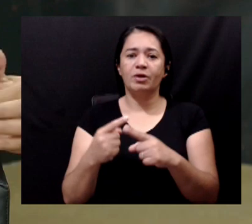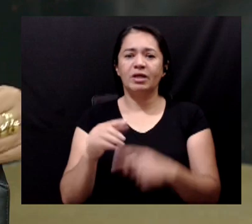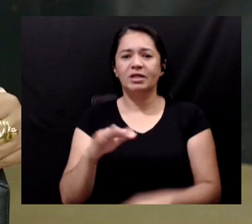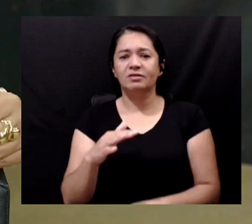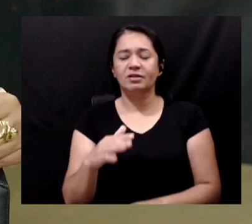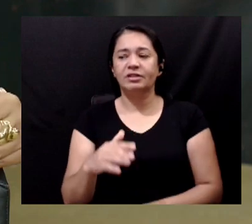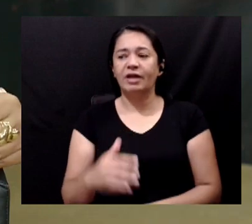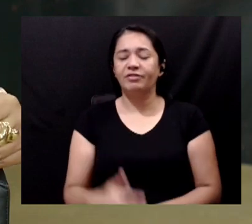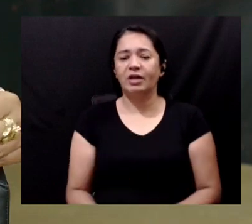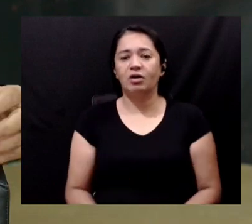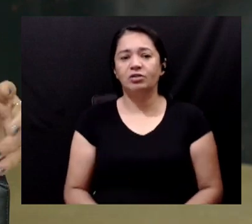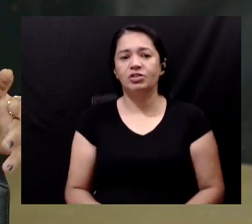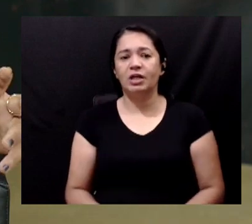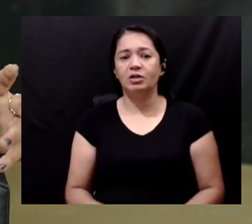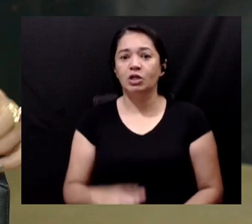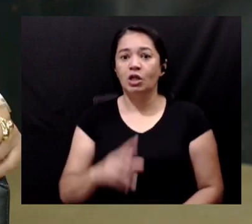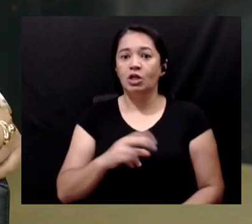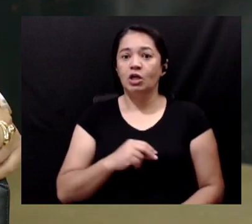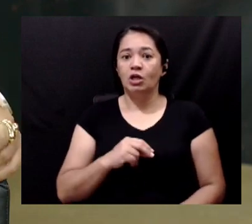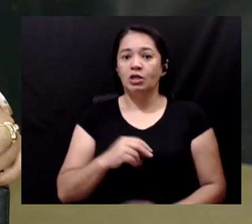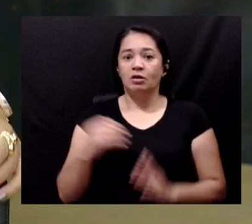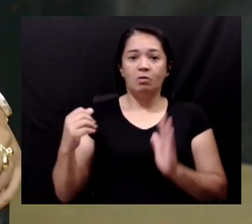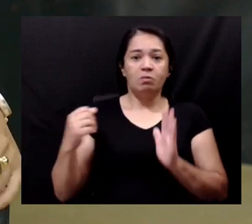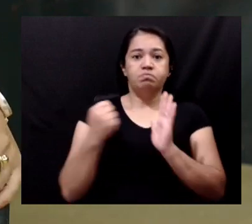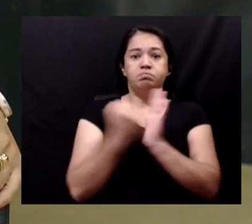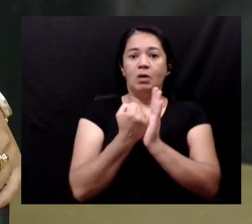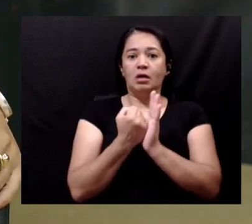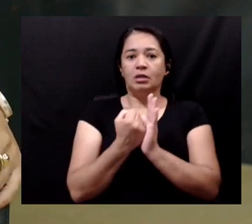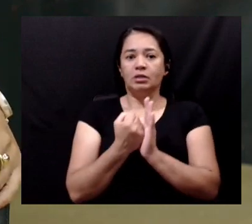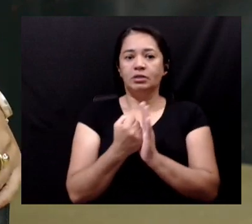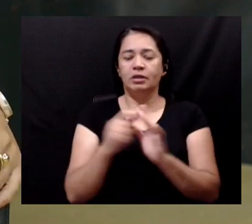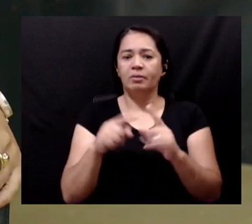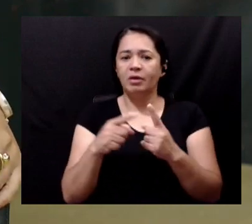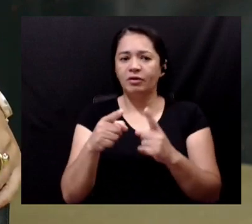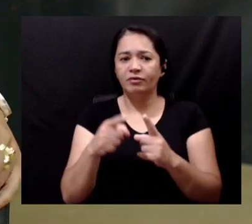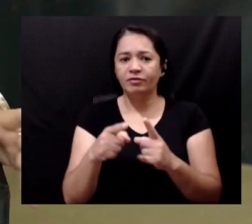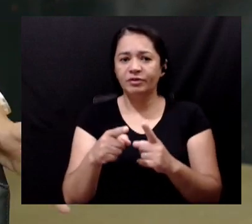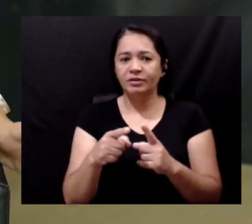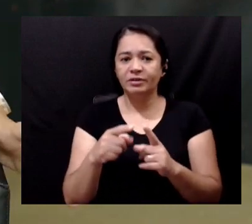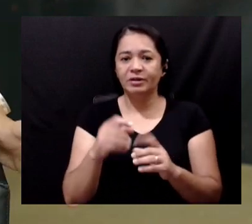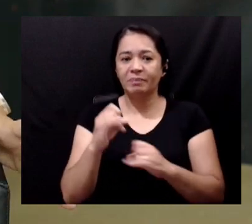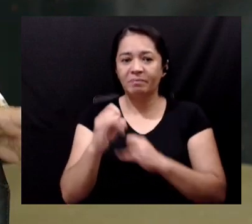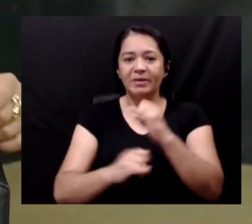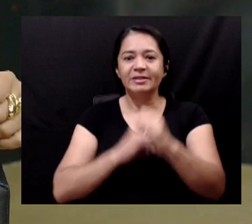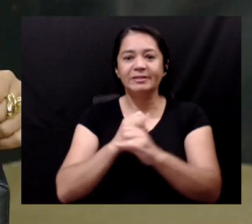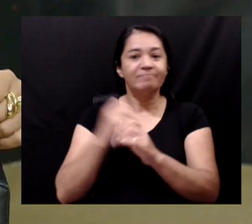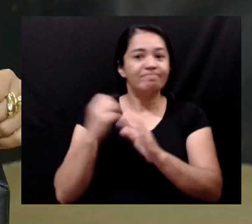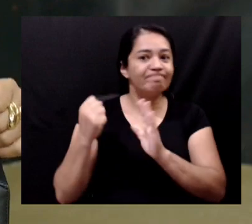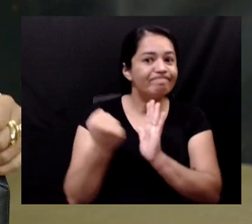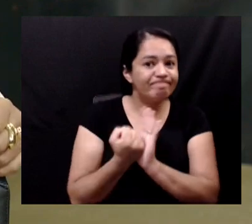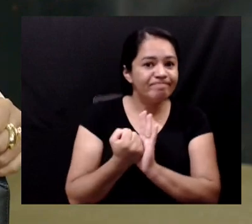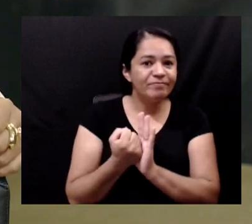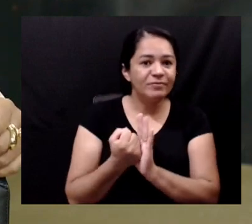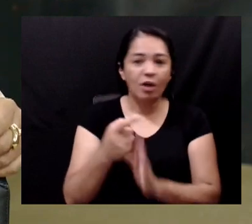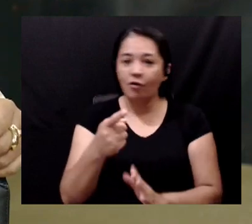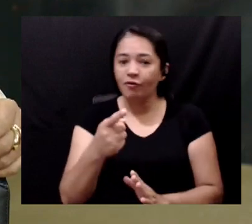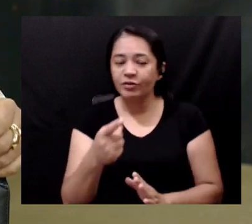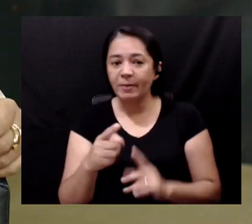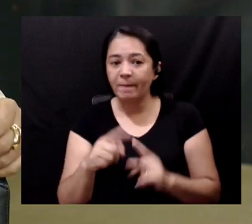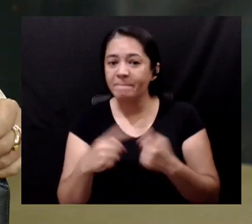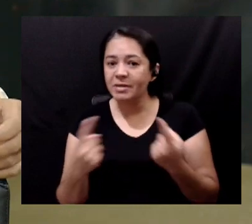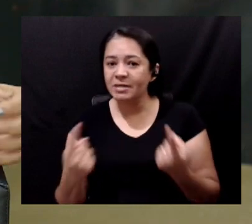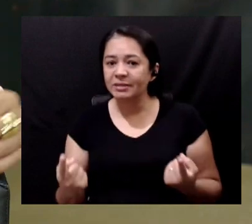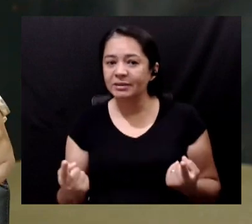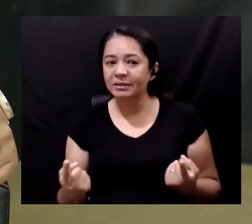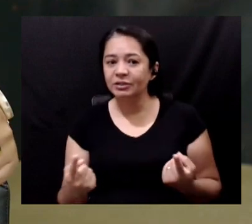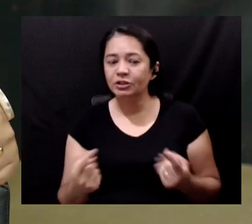mas você não choca, mas a internet choca. você não choca, mas o conteúdo que o seu